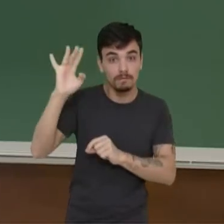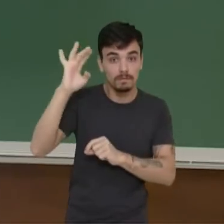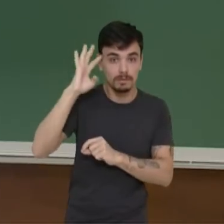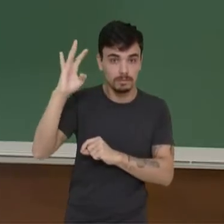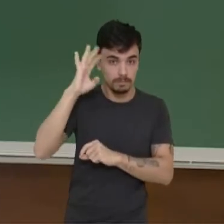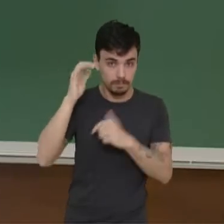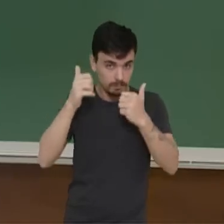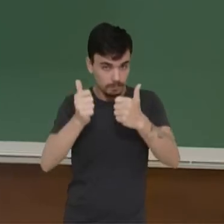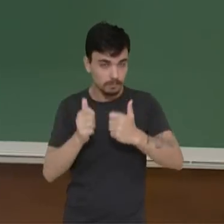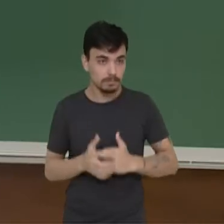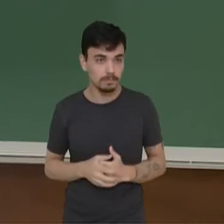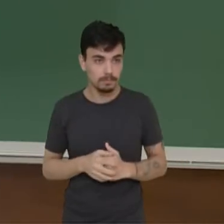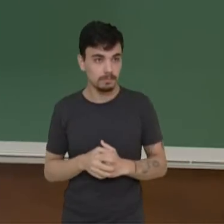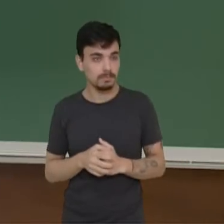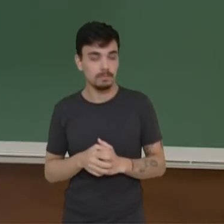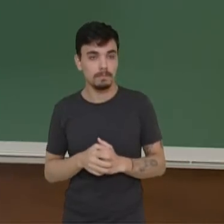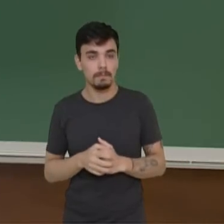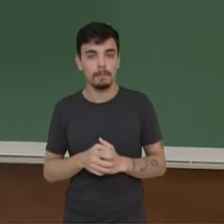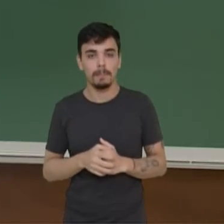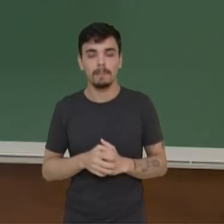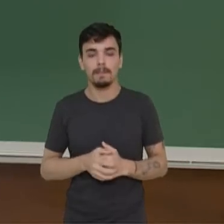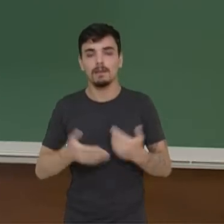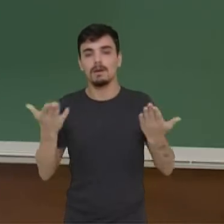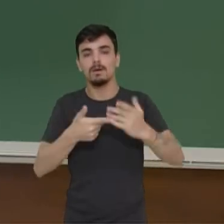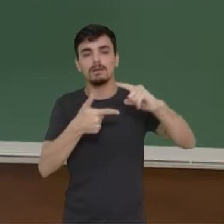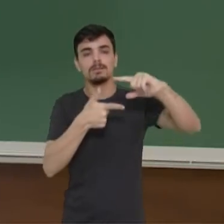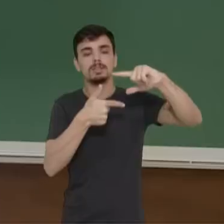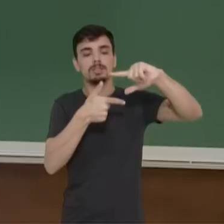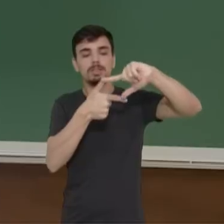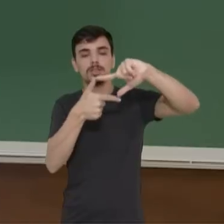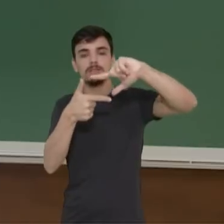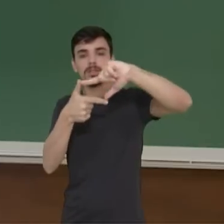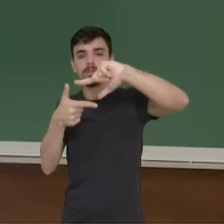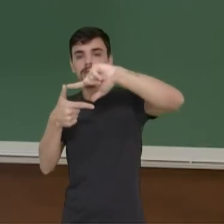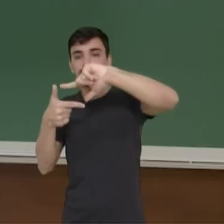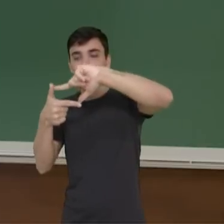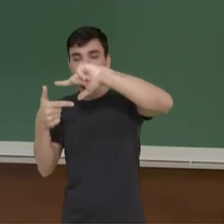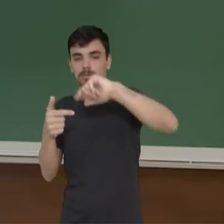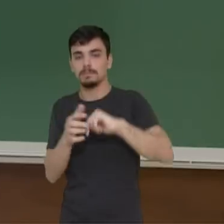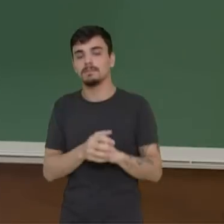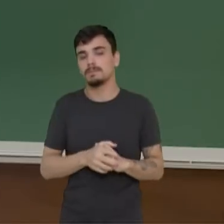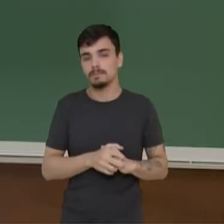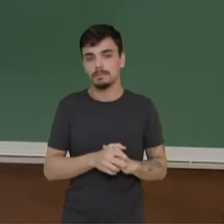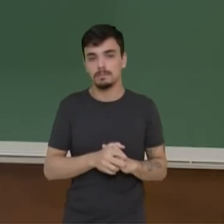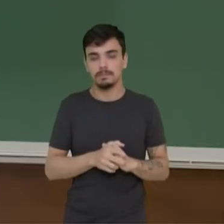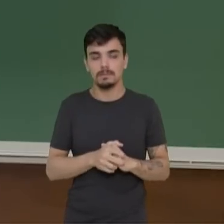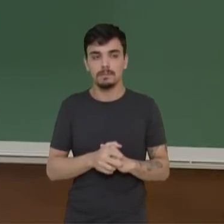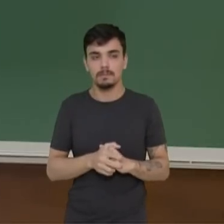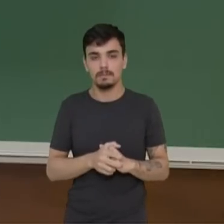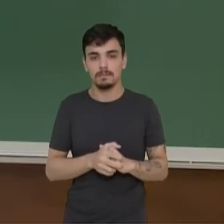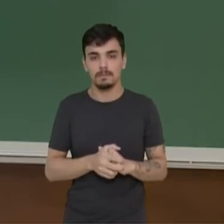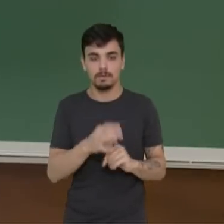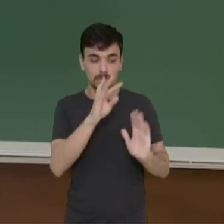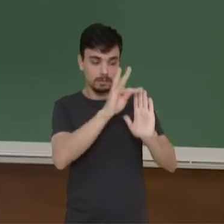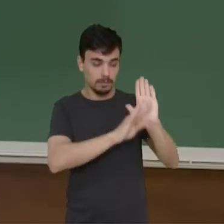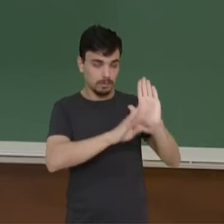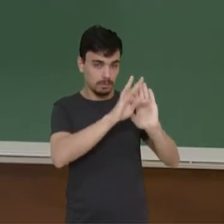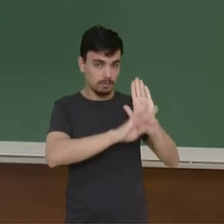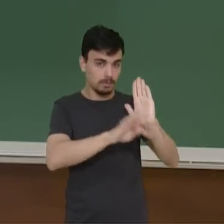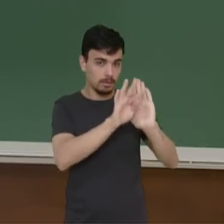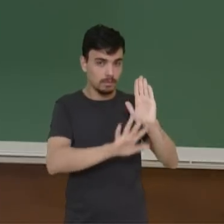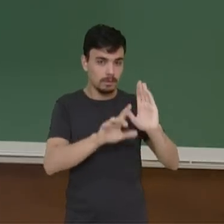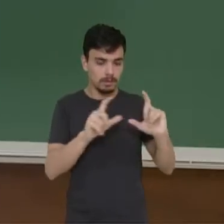filosófica, certo? E as tirinhas, pessoal? Então vamos revisar as tirinhas, lendo aqui comigo. Um texto,